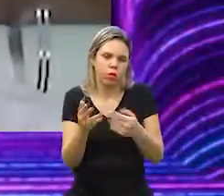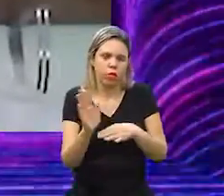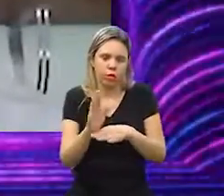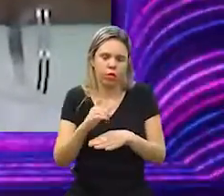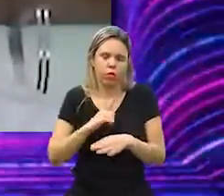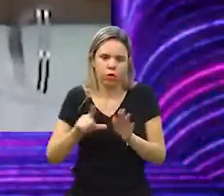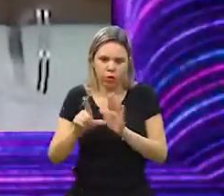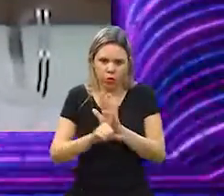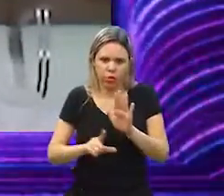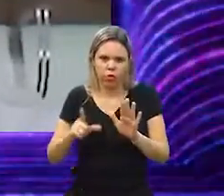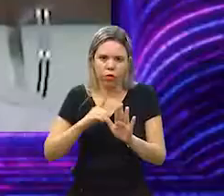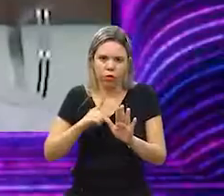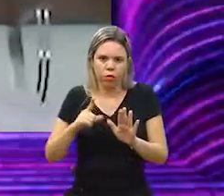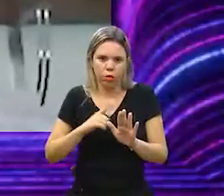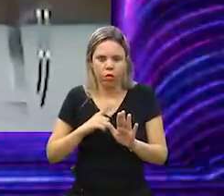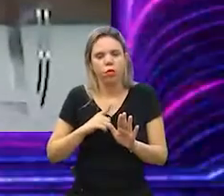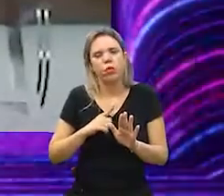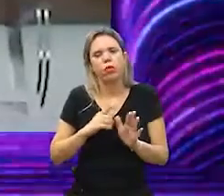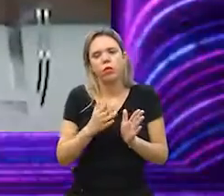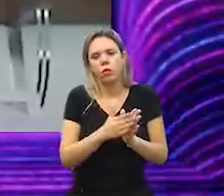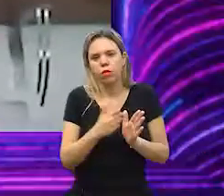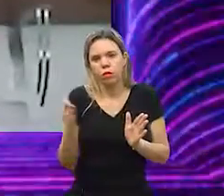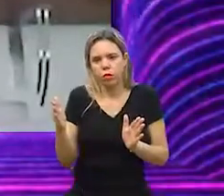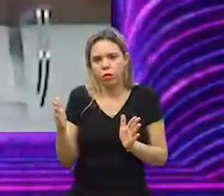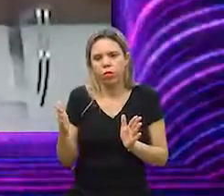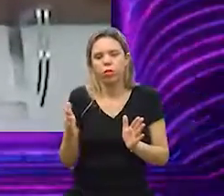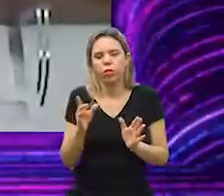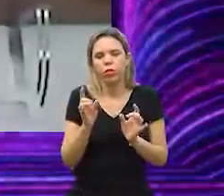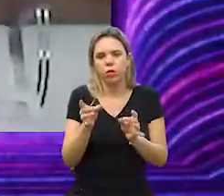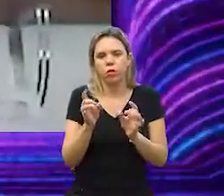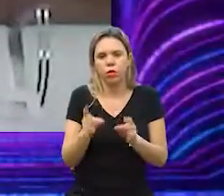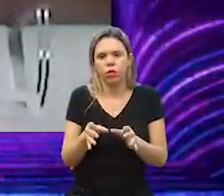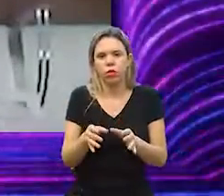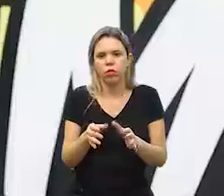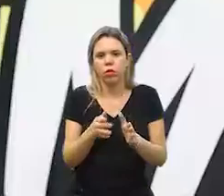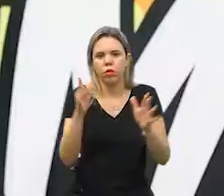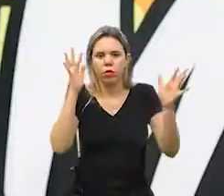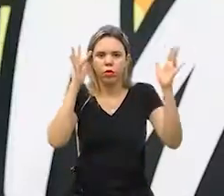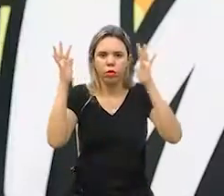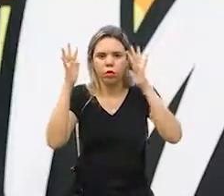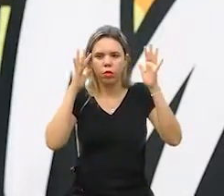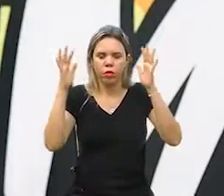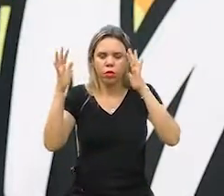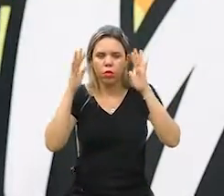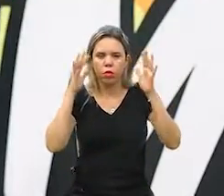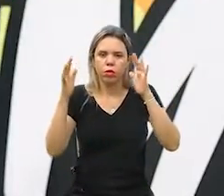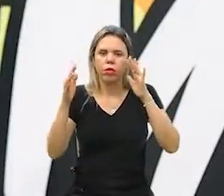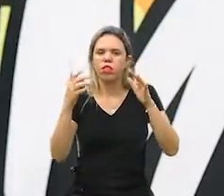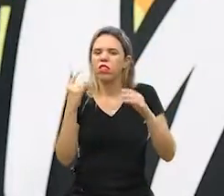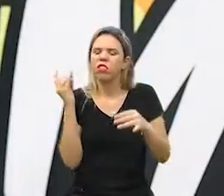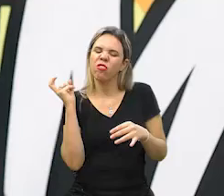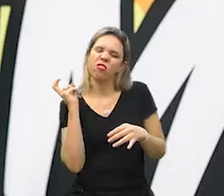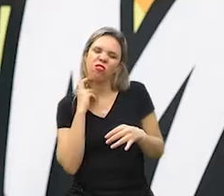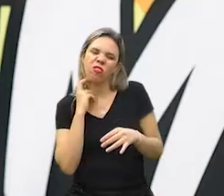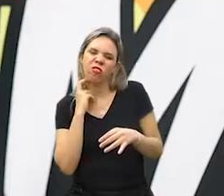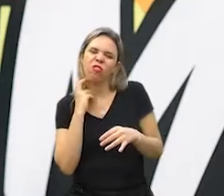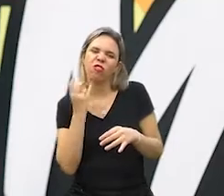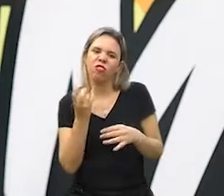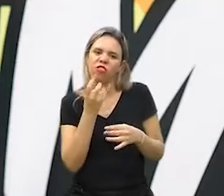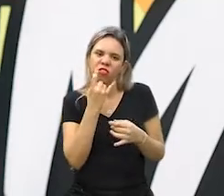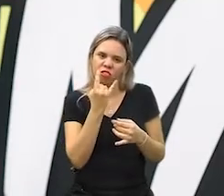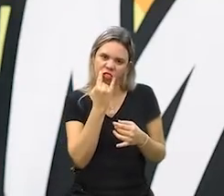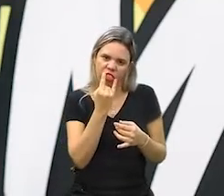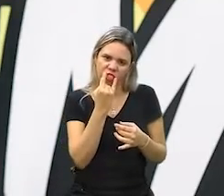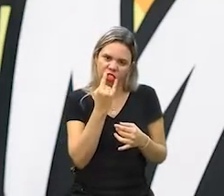cinema, na literatura também há os ciclos aí, ciclos comerciais, né? A gente passou pela fantasia, a gente passou pela questão do vampiro, a gente passou pelo